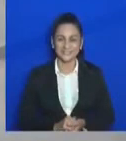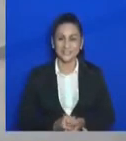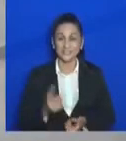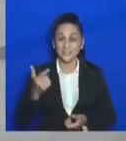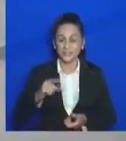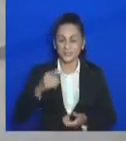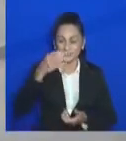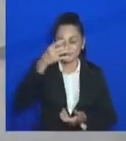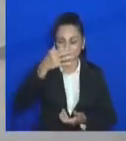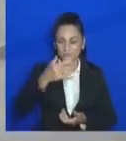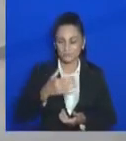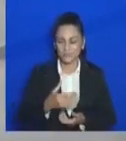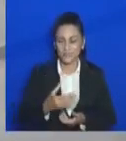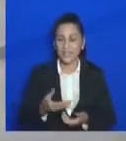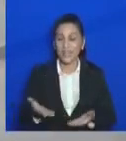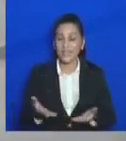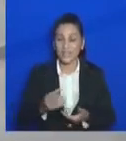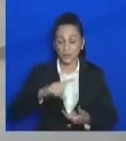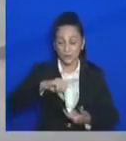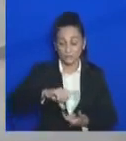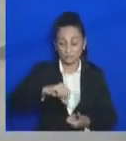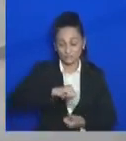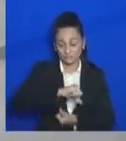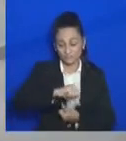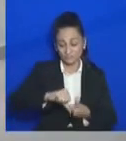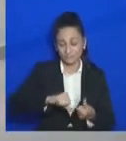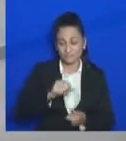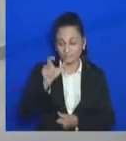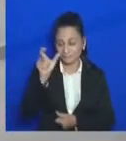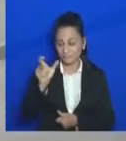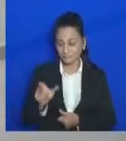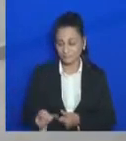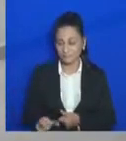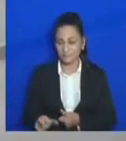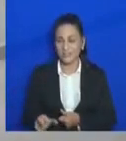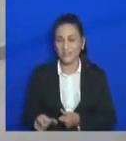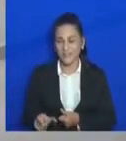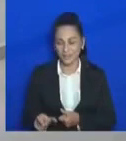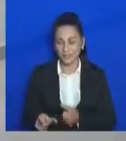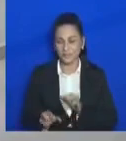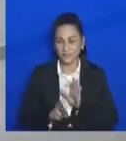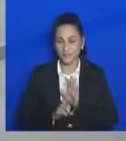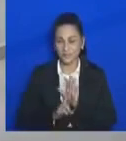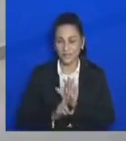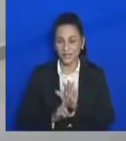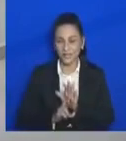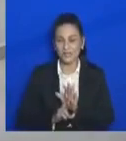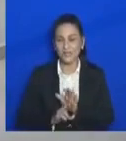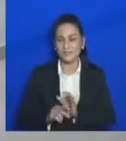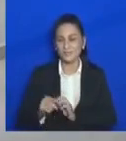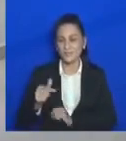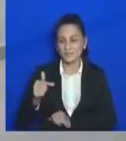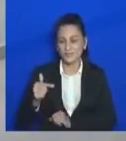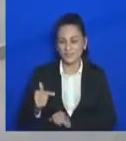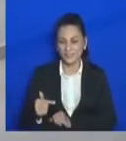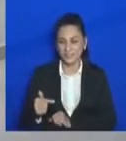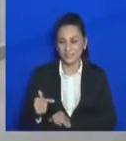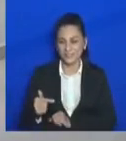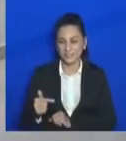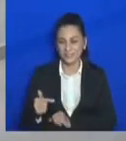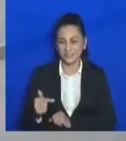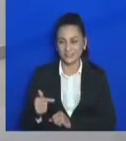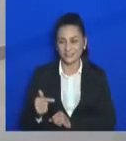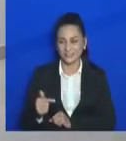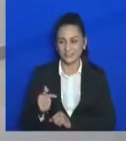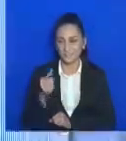Bola no suporte. E agora o globo será identificado para o sorteio do número correspondente à última coluna, a coluna número